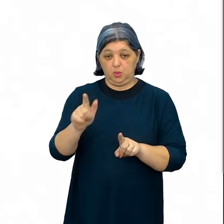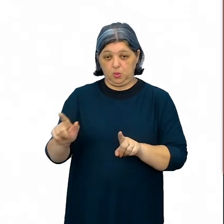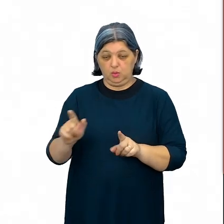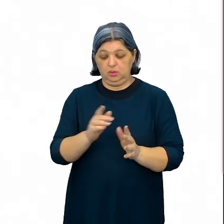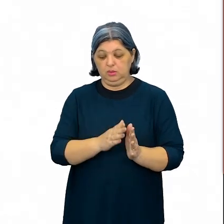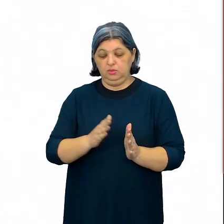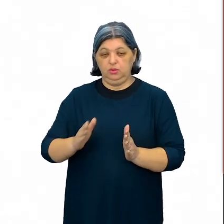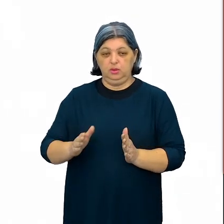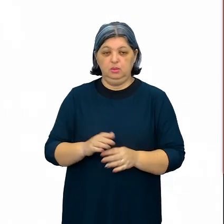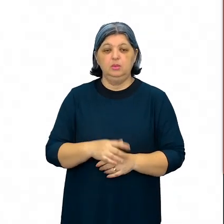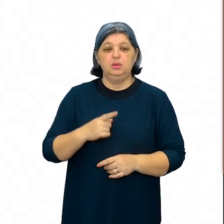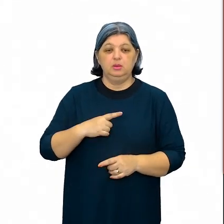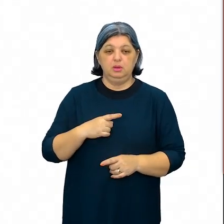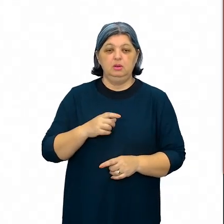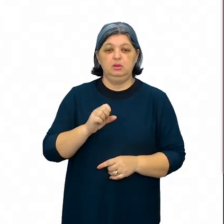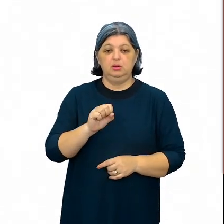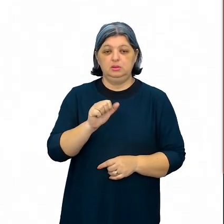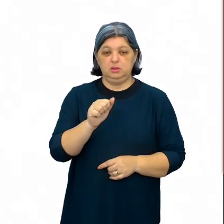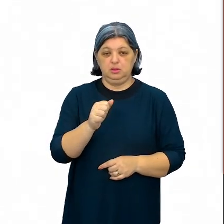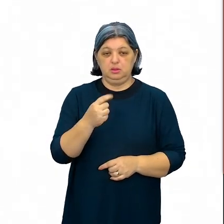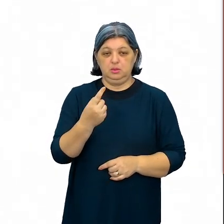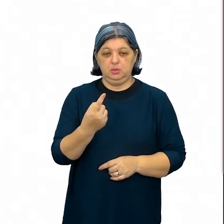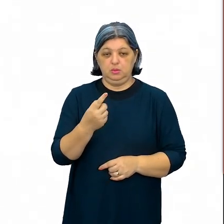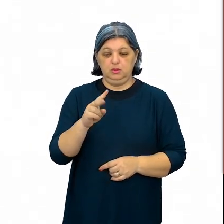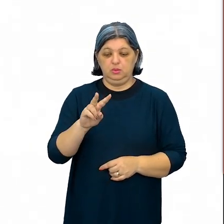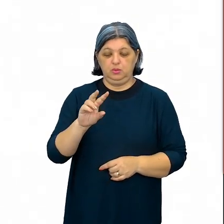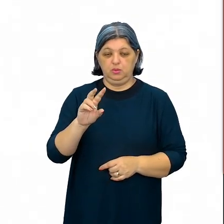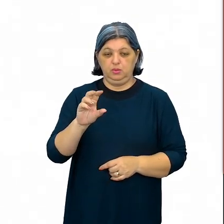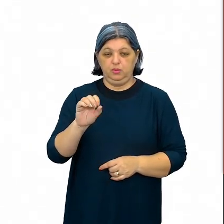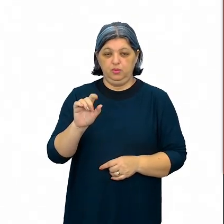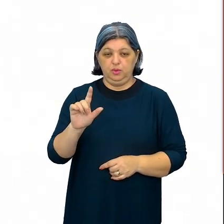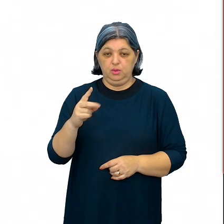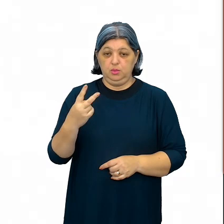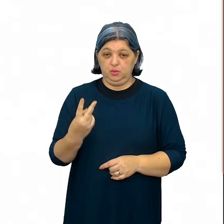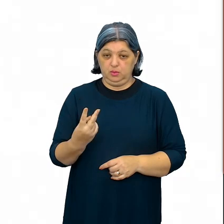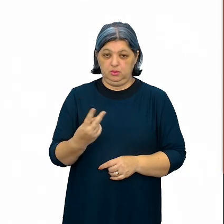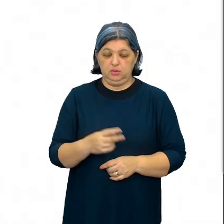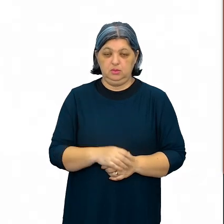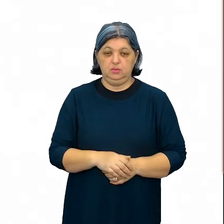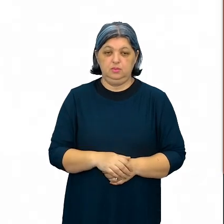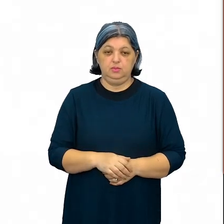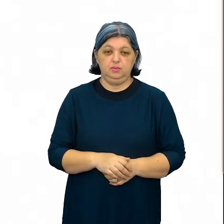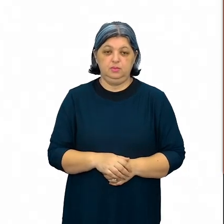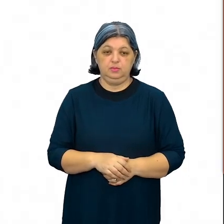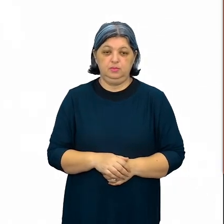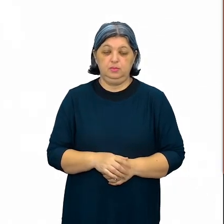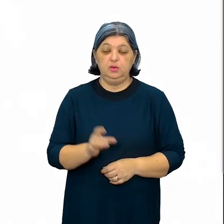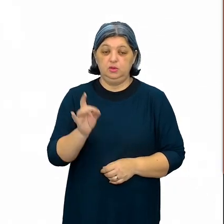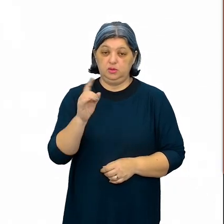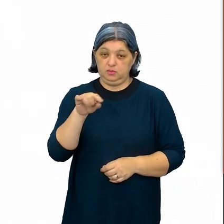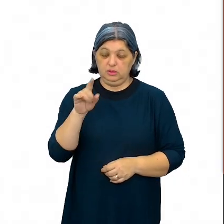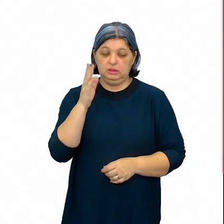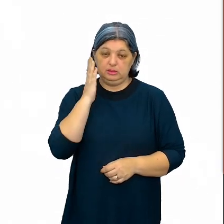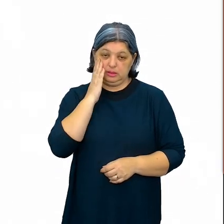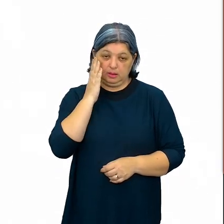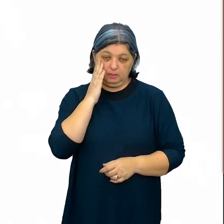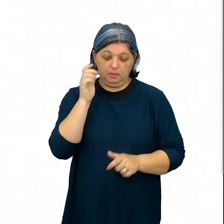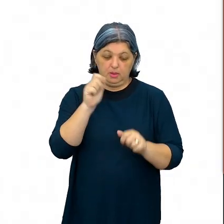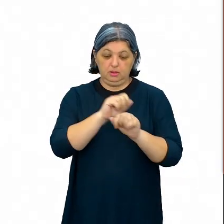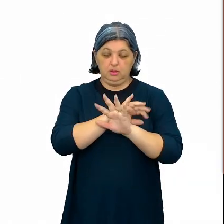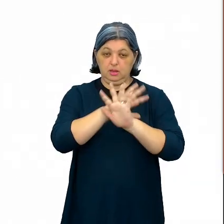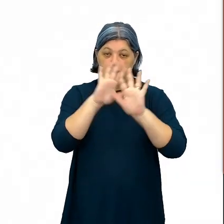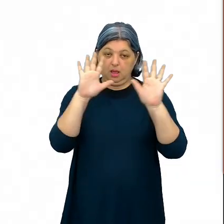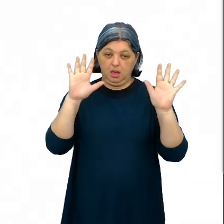já com a sequência atividades um do volume 2 tá bem pessoal então só para que vocês tenham aí bastante